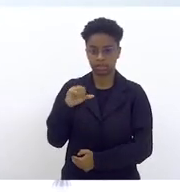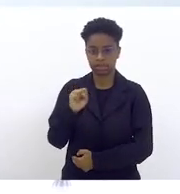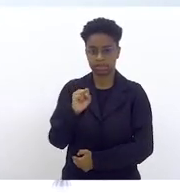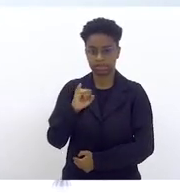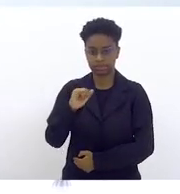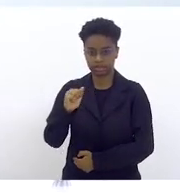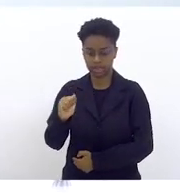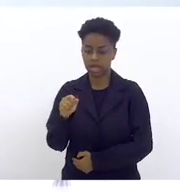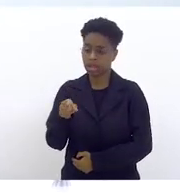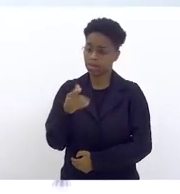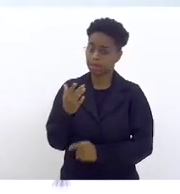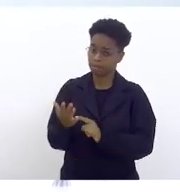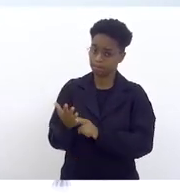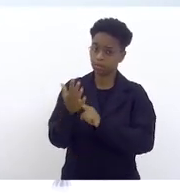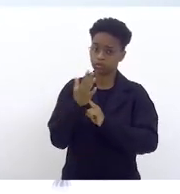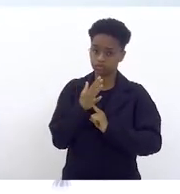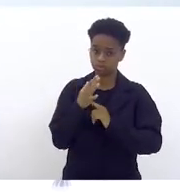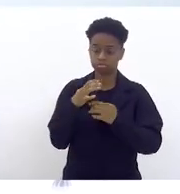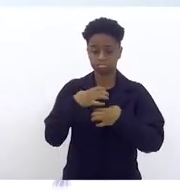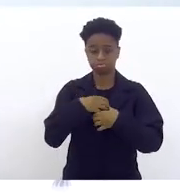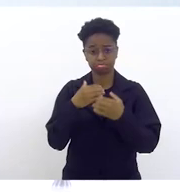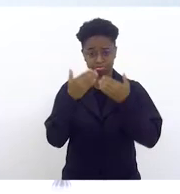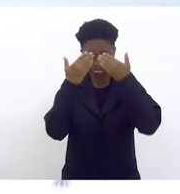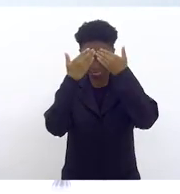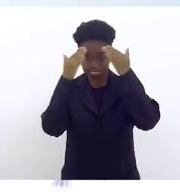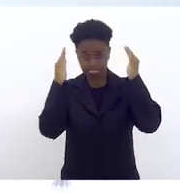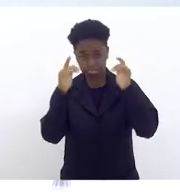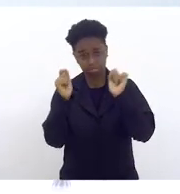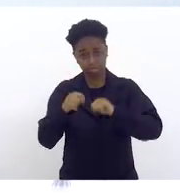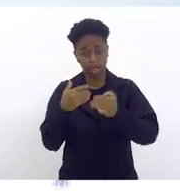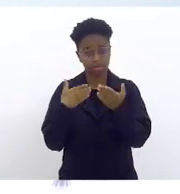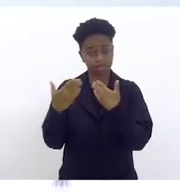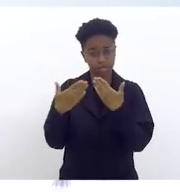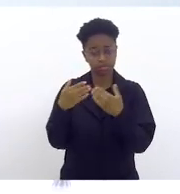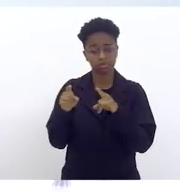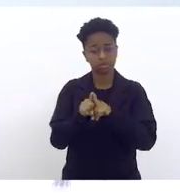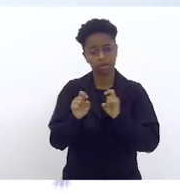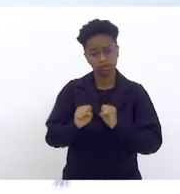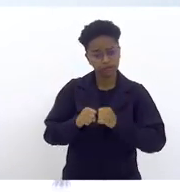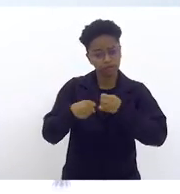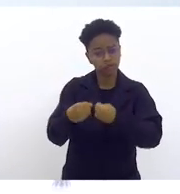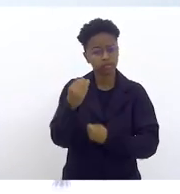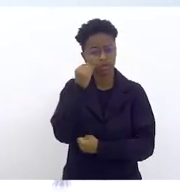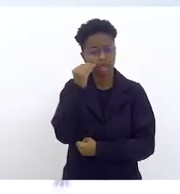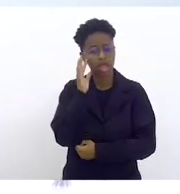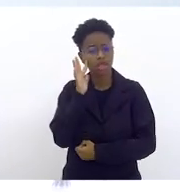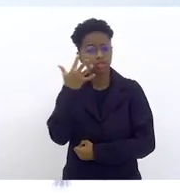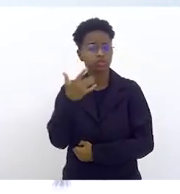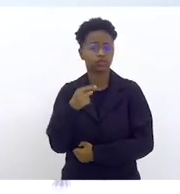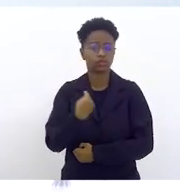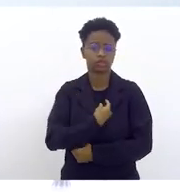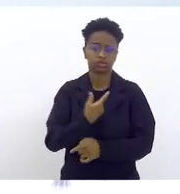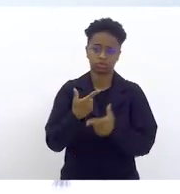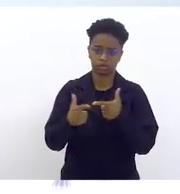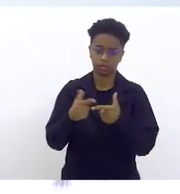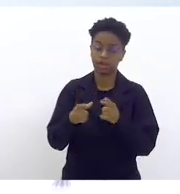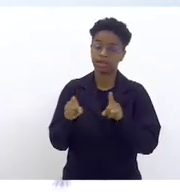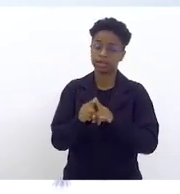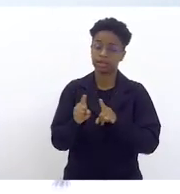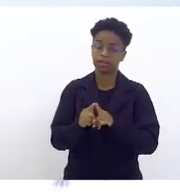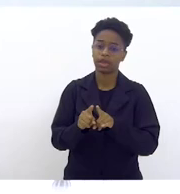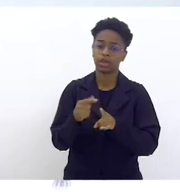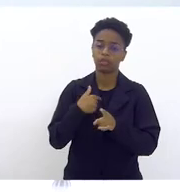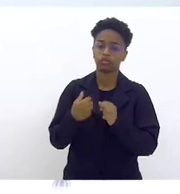e que ela se mostrou muito muito aberta ao diálogo muito empenhada resolveu os nossos problemas e nessa na ocasião e teve presente